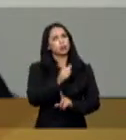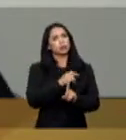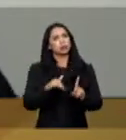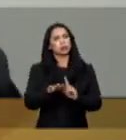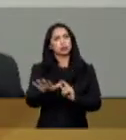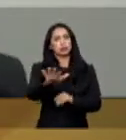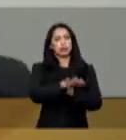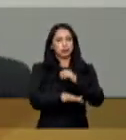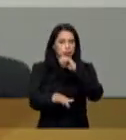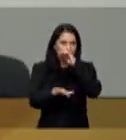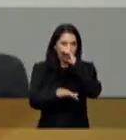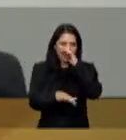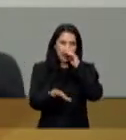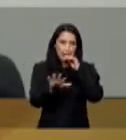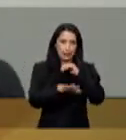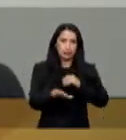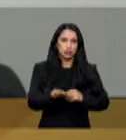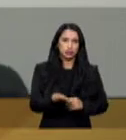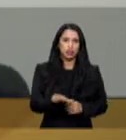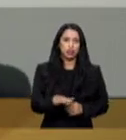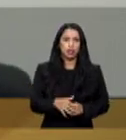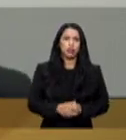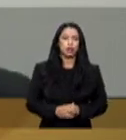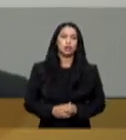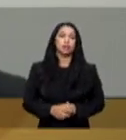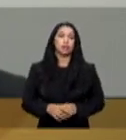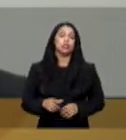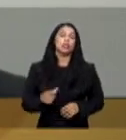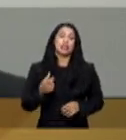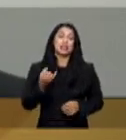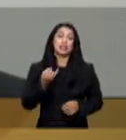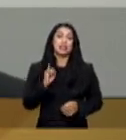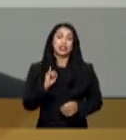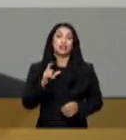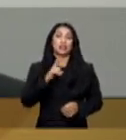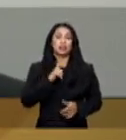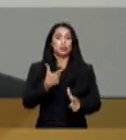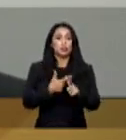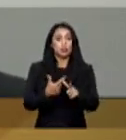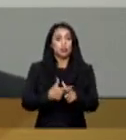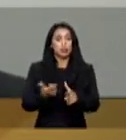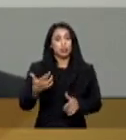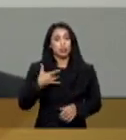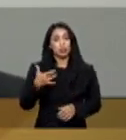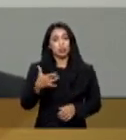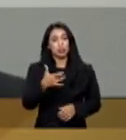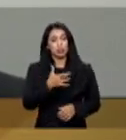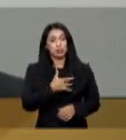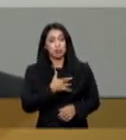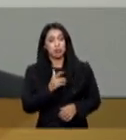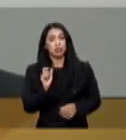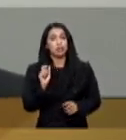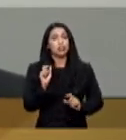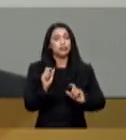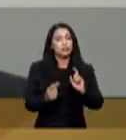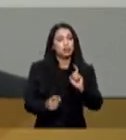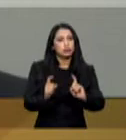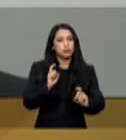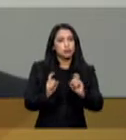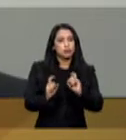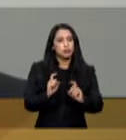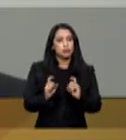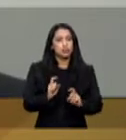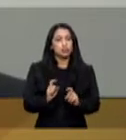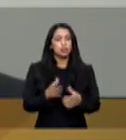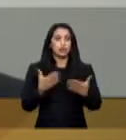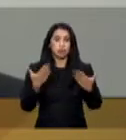suas circunstâncias, se calamitosas ou não à saúde, devem ser sopesadas na esfera administrativa. São, entretanto,